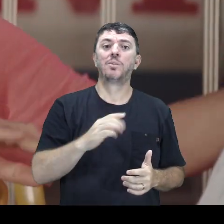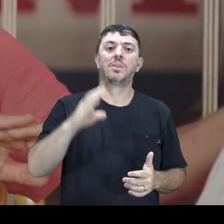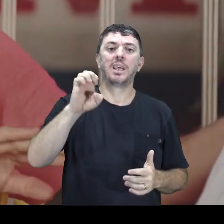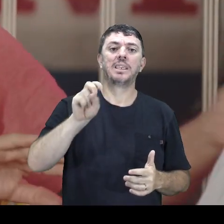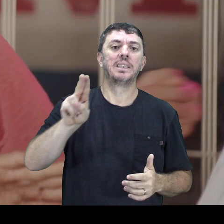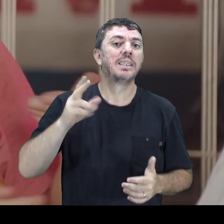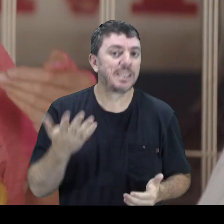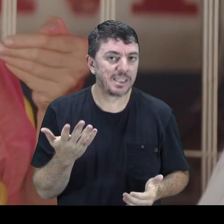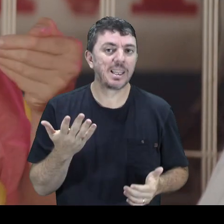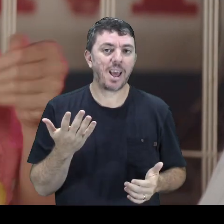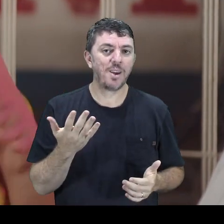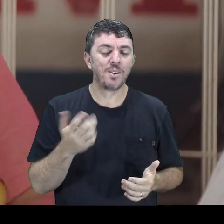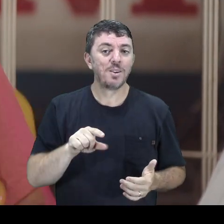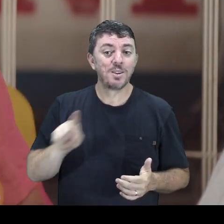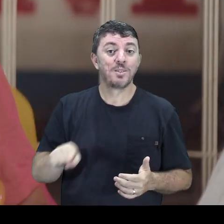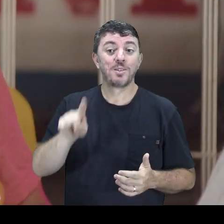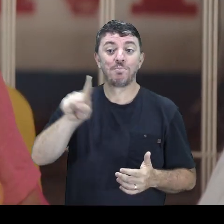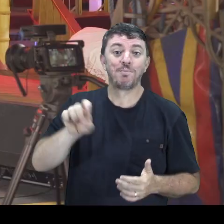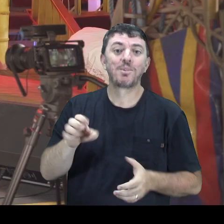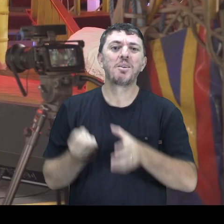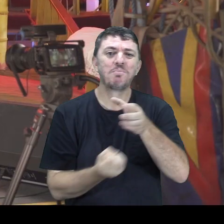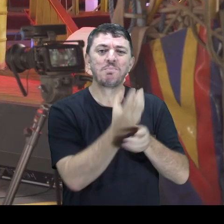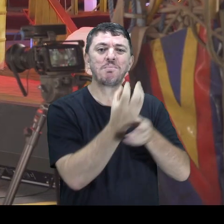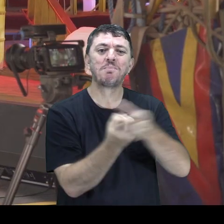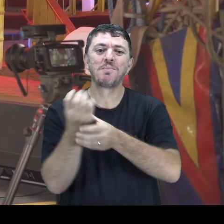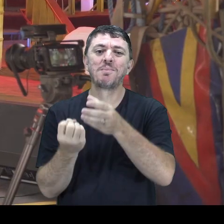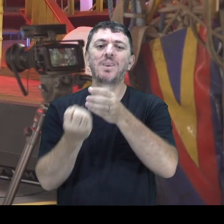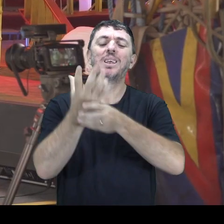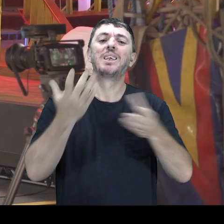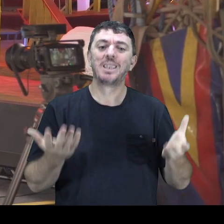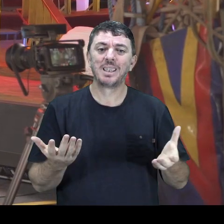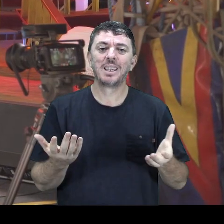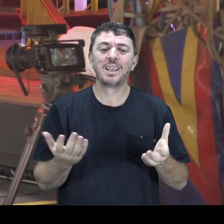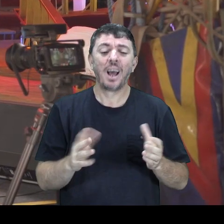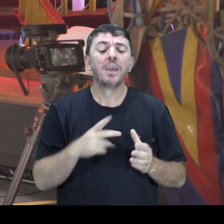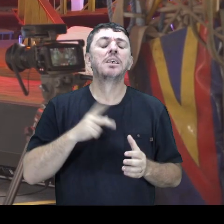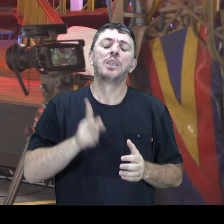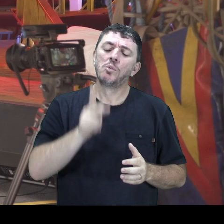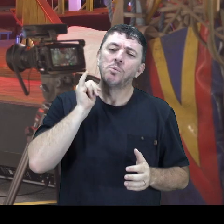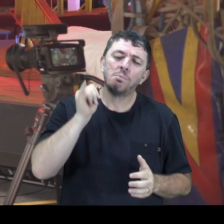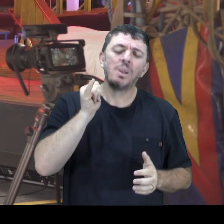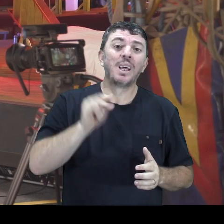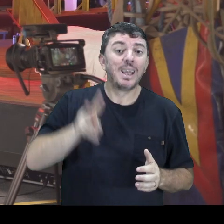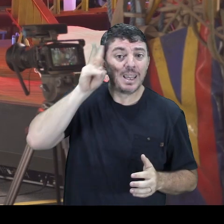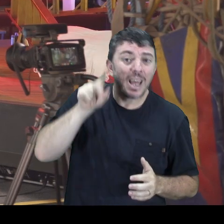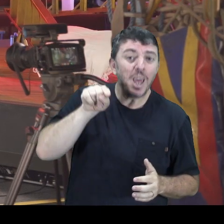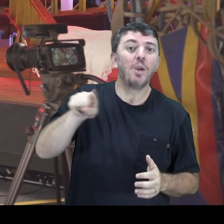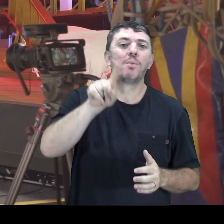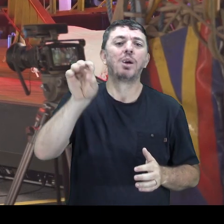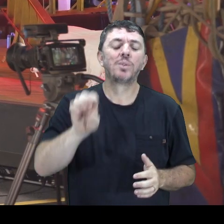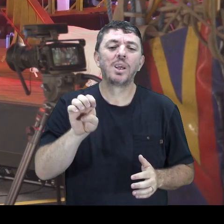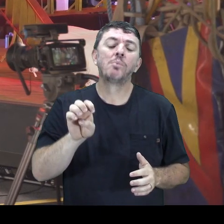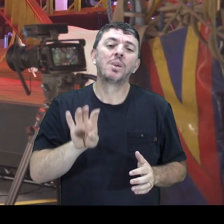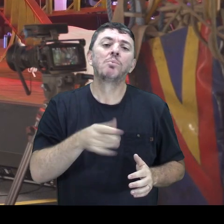também, a história não conta, fica debaixo do tapete, então a gente tem que ficar lembrando aqui, puxando, porra, lembra o Zé lá? Então isso é muito triste, né? Um país que não